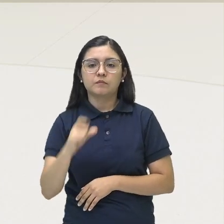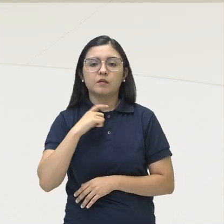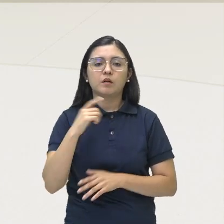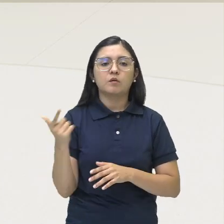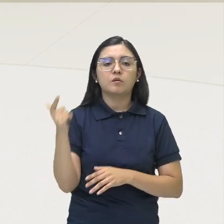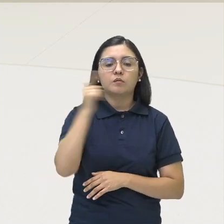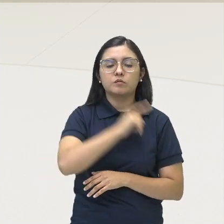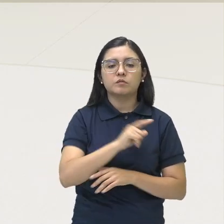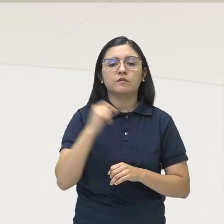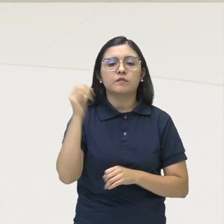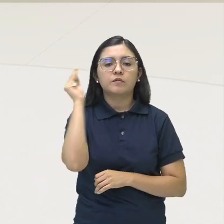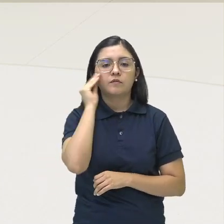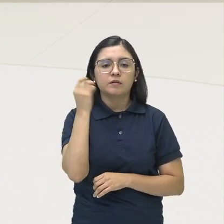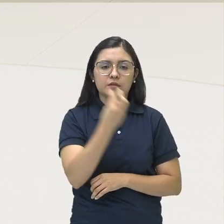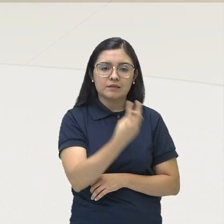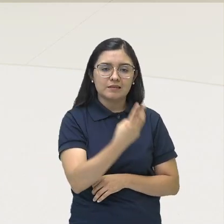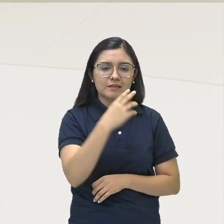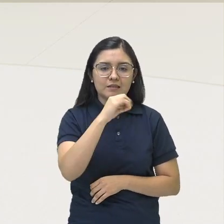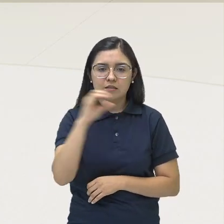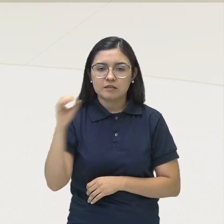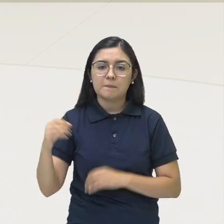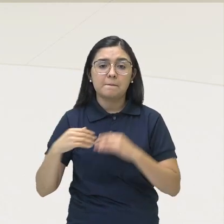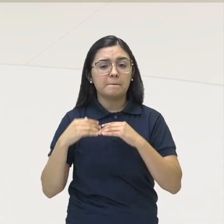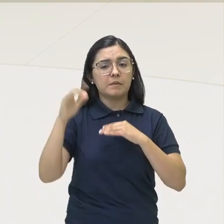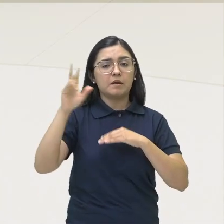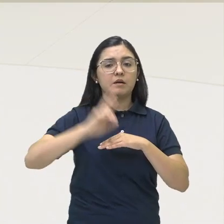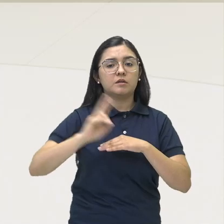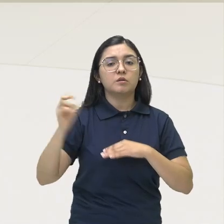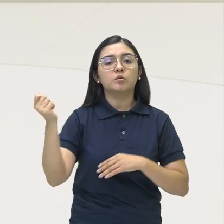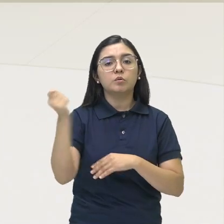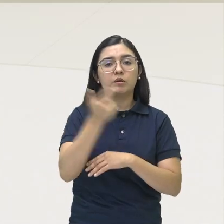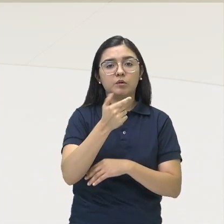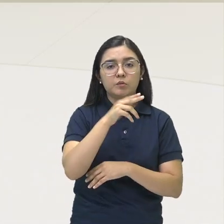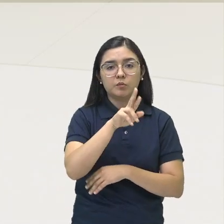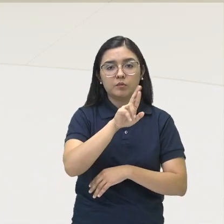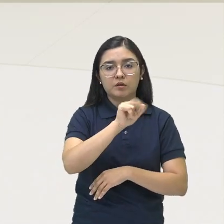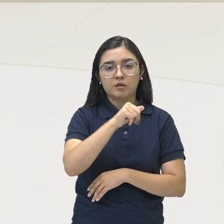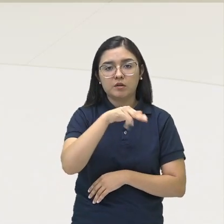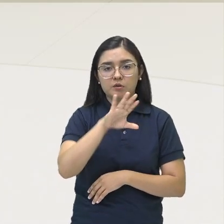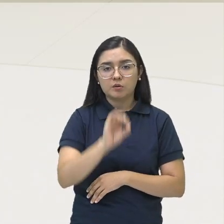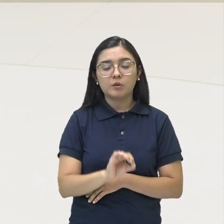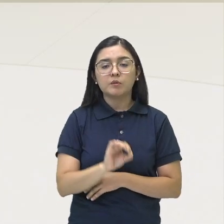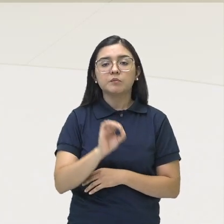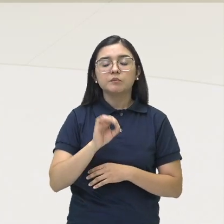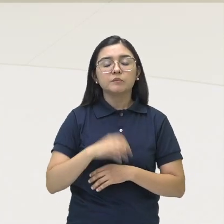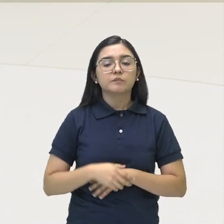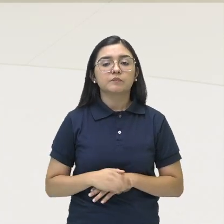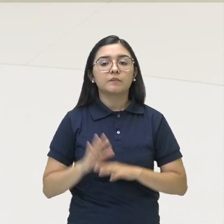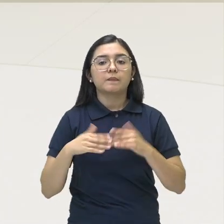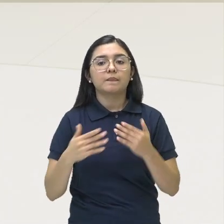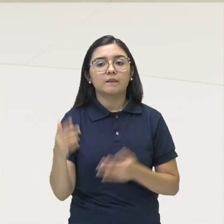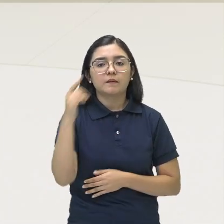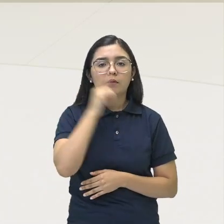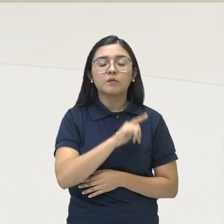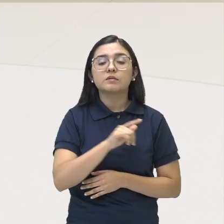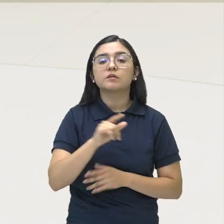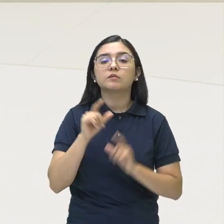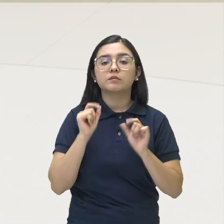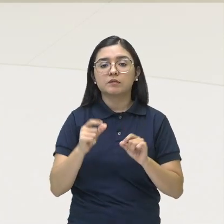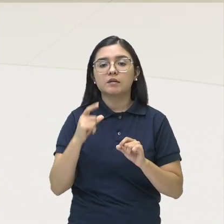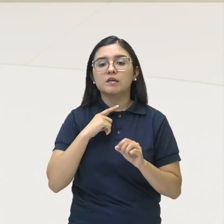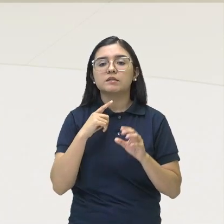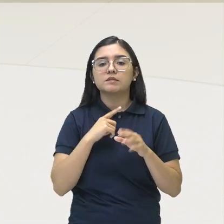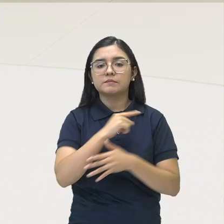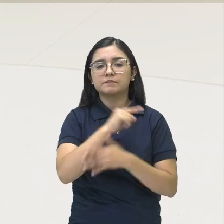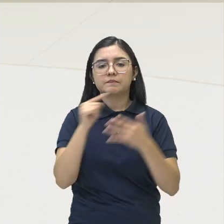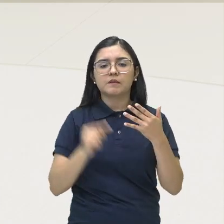elemento 300 vezes mais radioativo que o urânio. Olha só, né? Então, ela conseguiu determinar esse